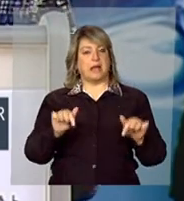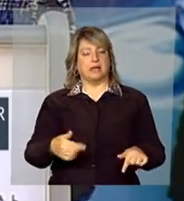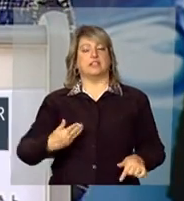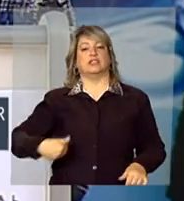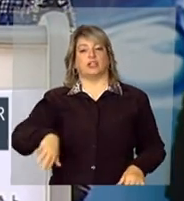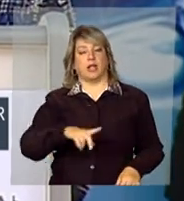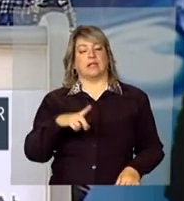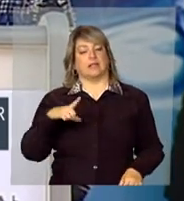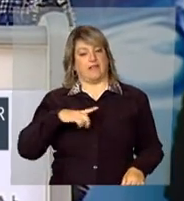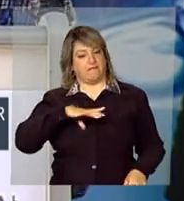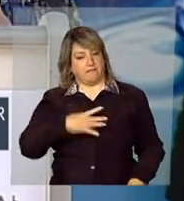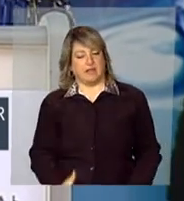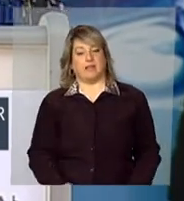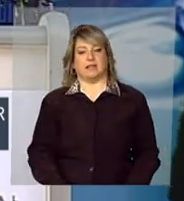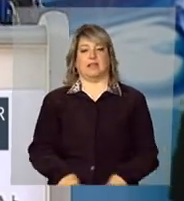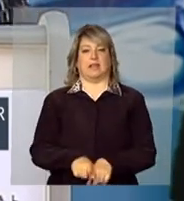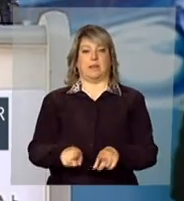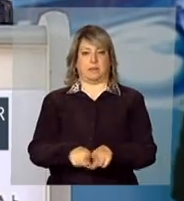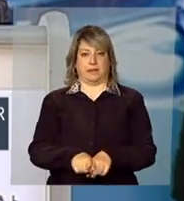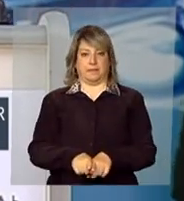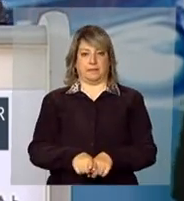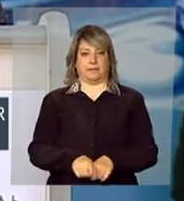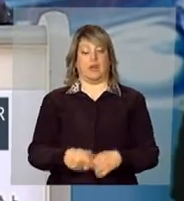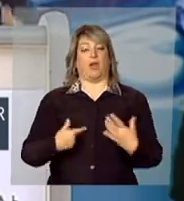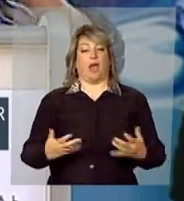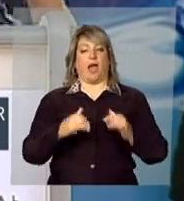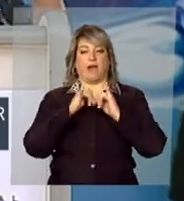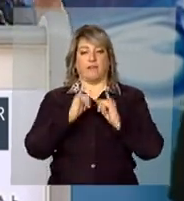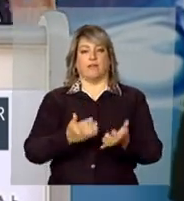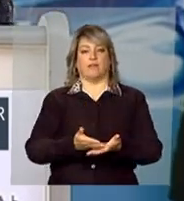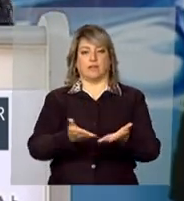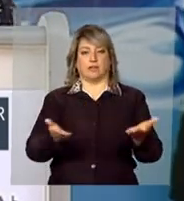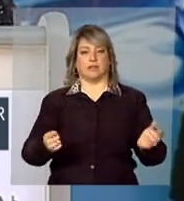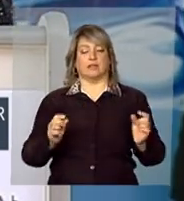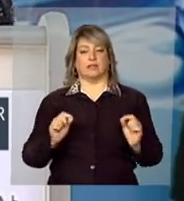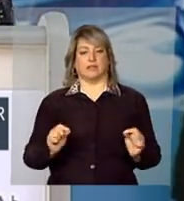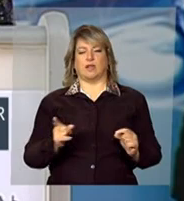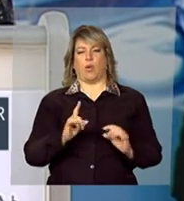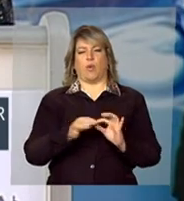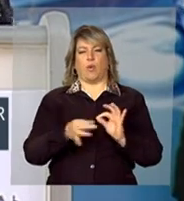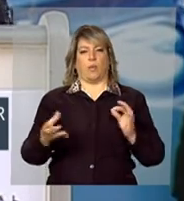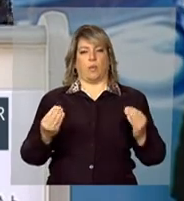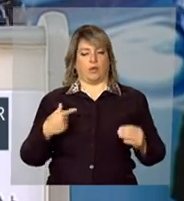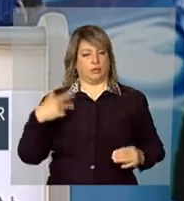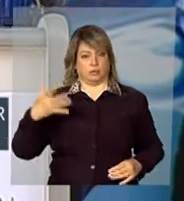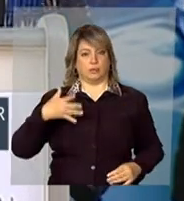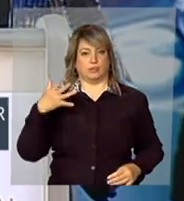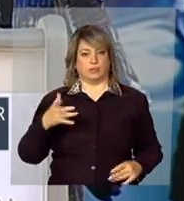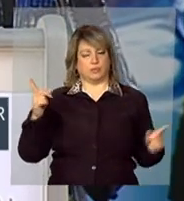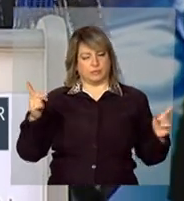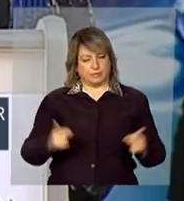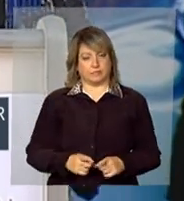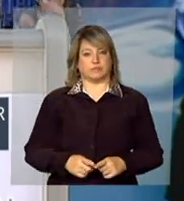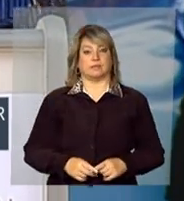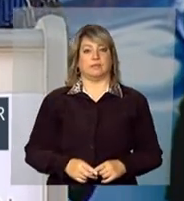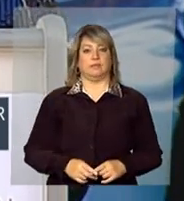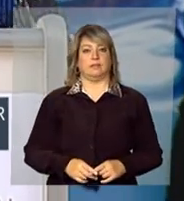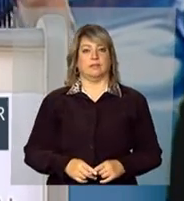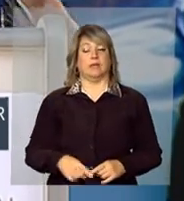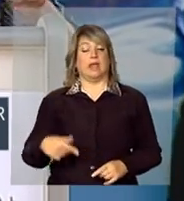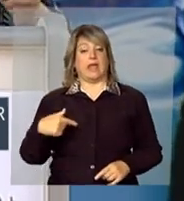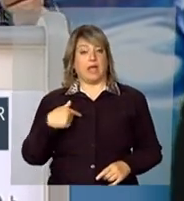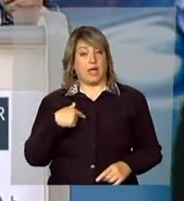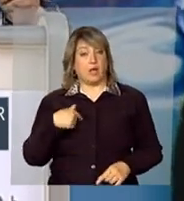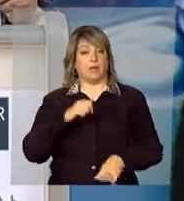também temos de enfrentar. E quero dizer para vocês, para não alongar muito o meu discurso, eu conto